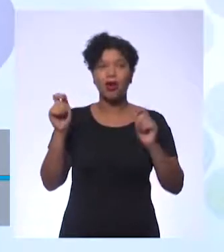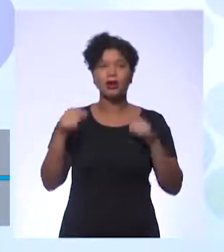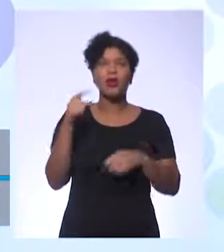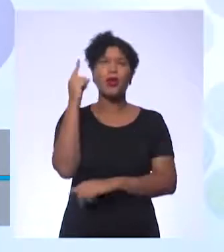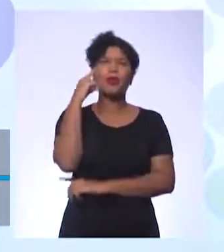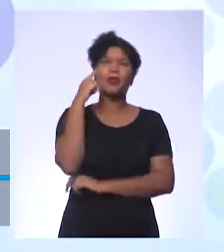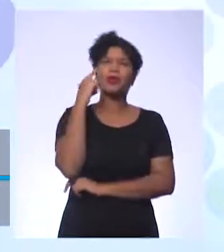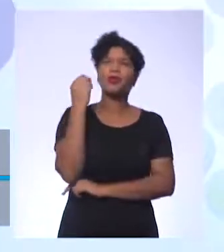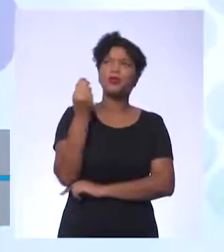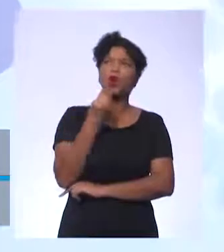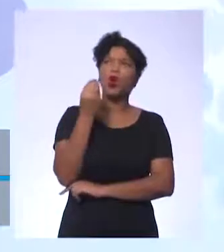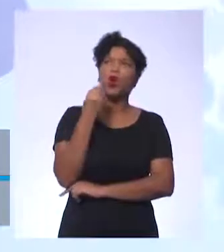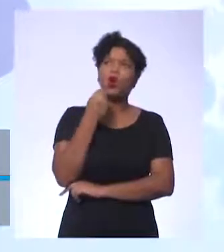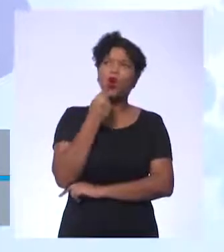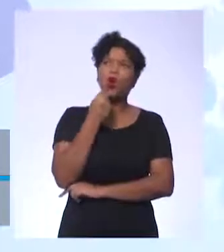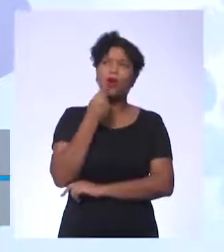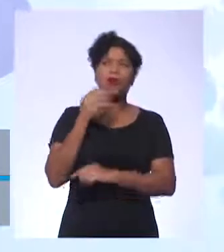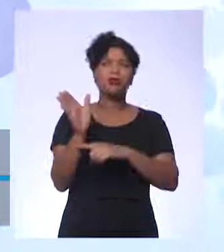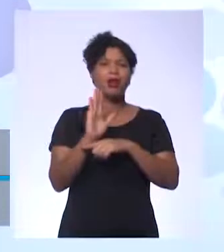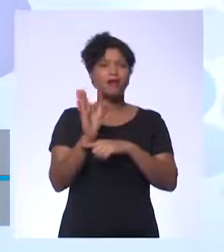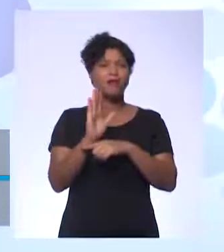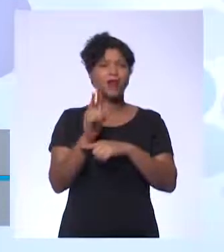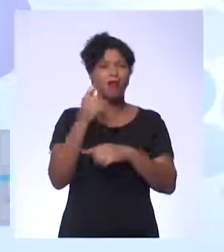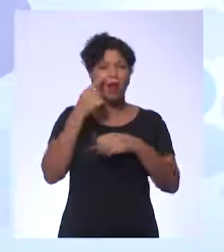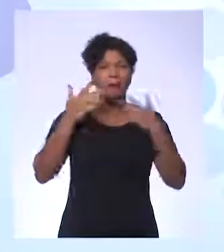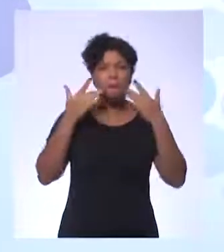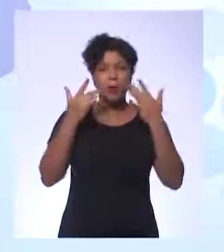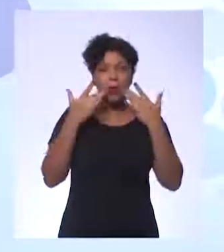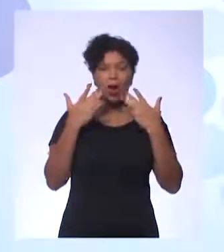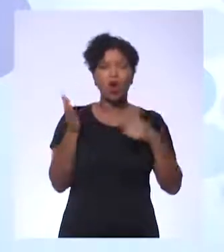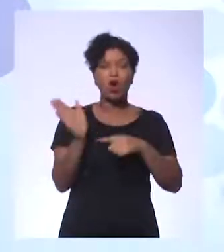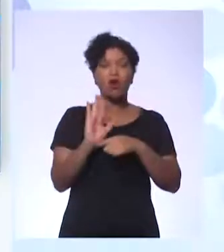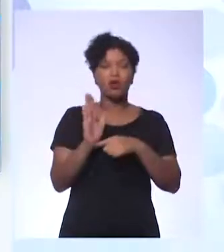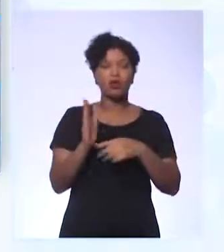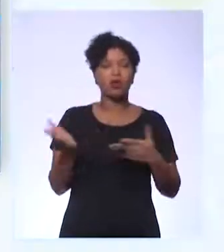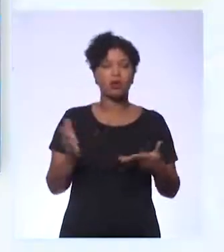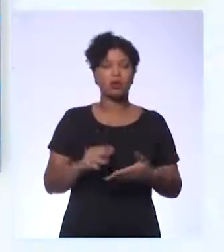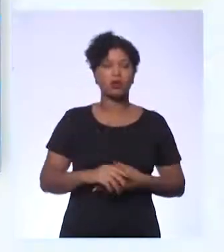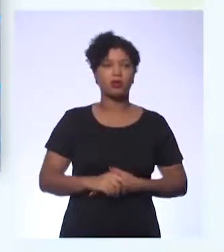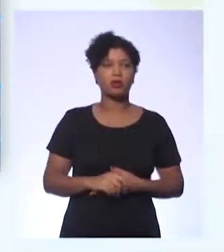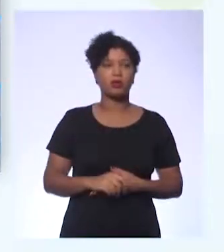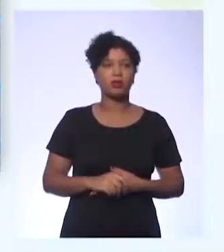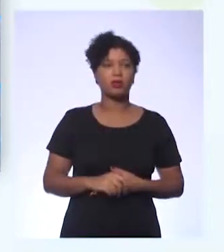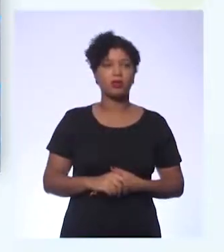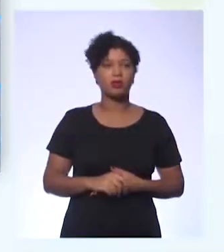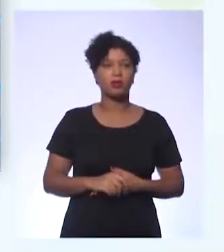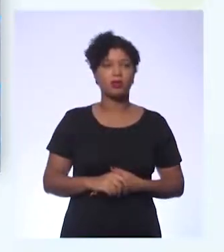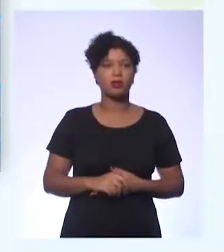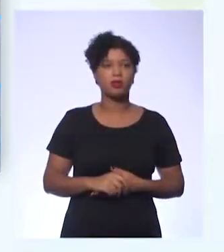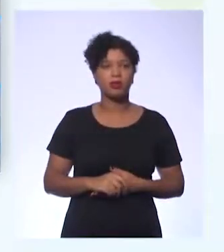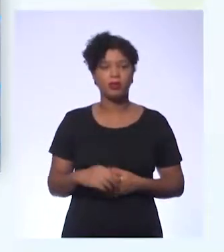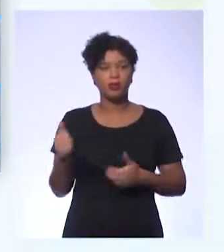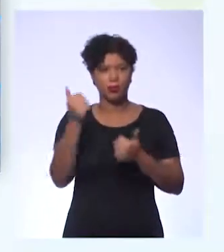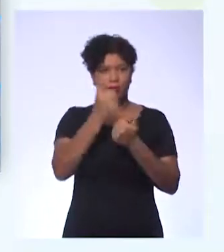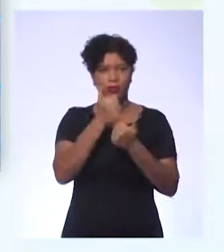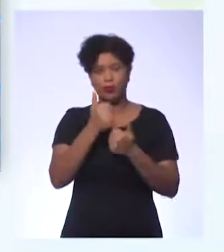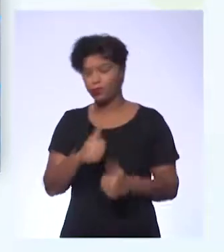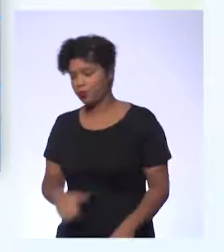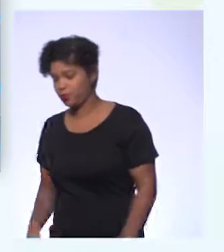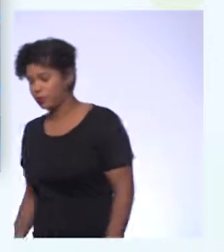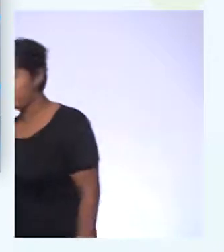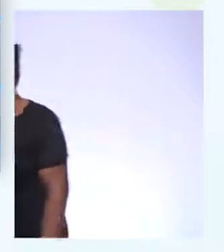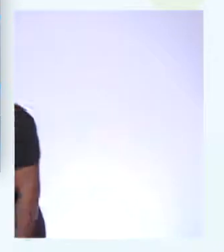aí como que também uma obra ela pode ser representada. Então, vamos ao próximo vídeo. Uma exposição aqui em Brasília retrata os